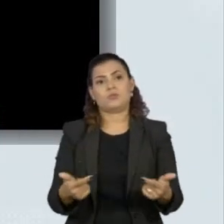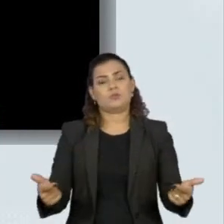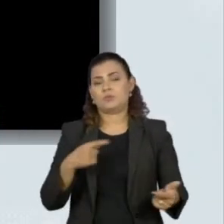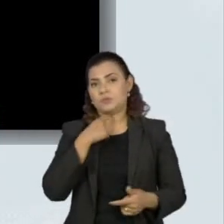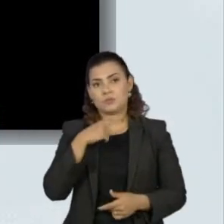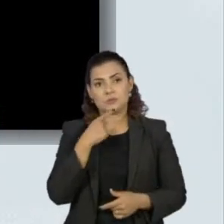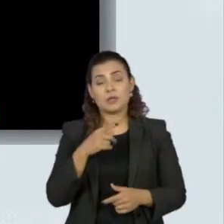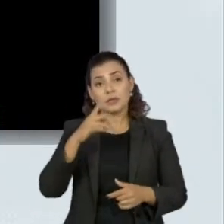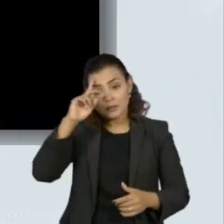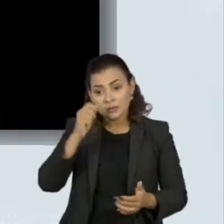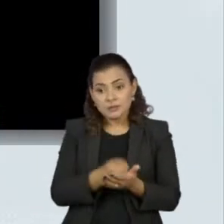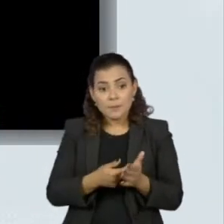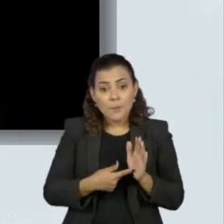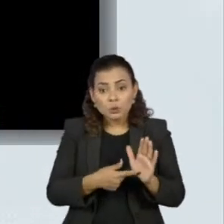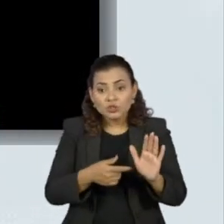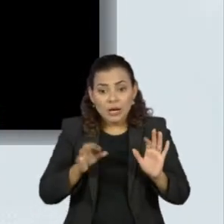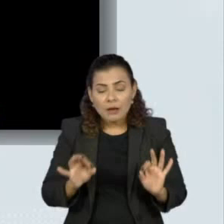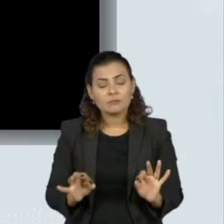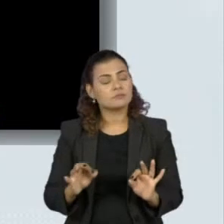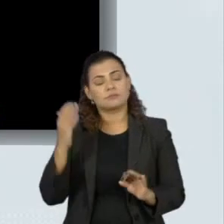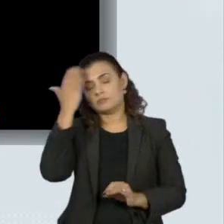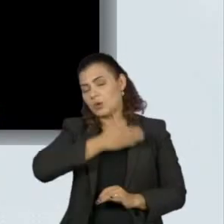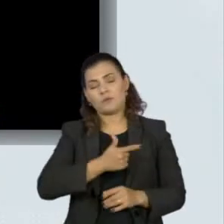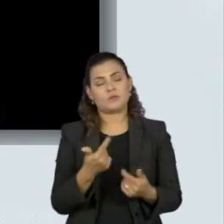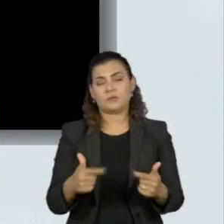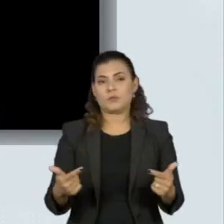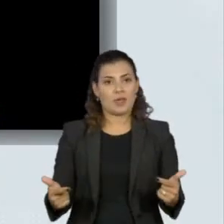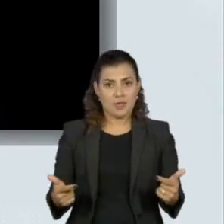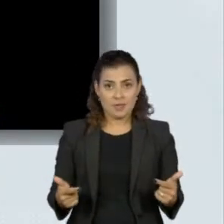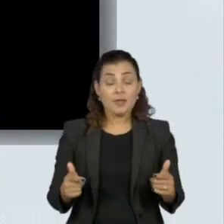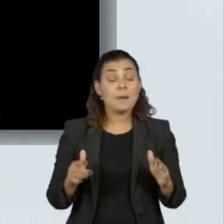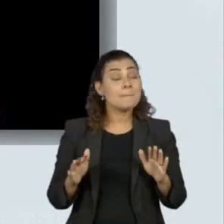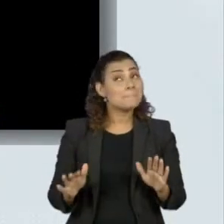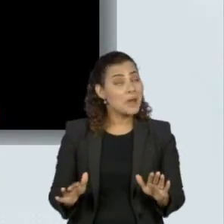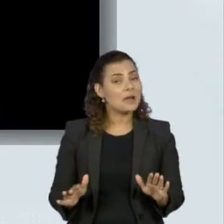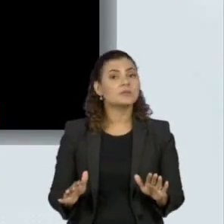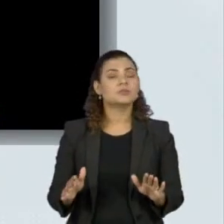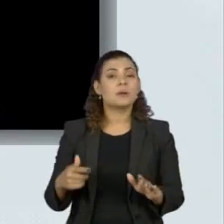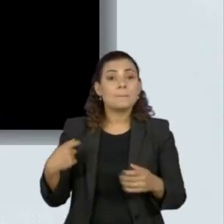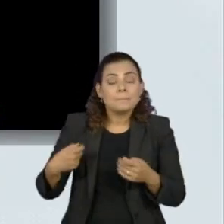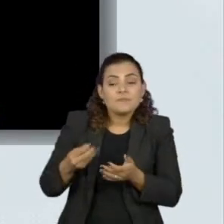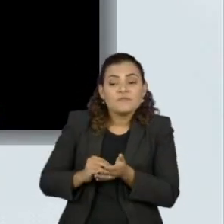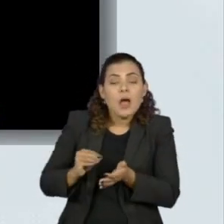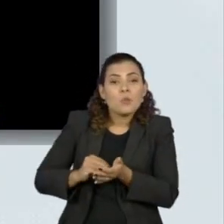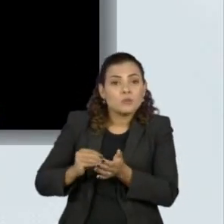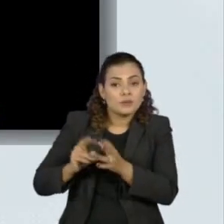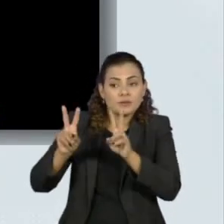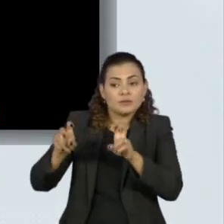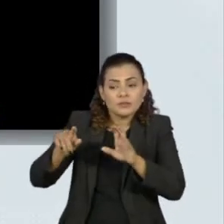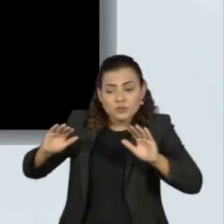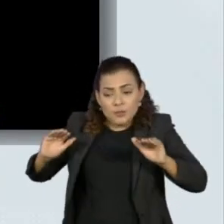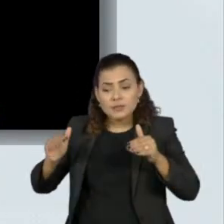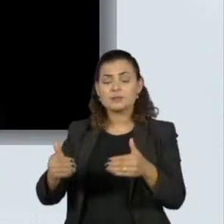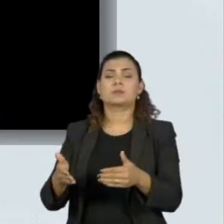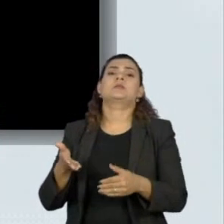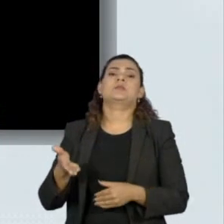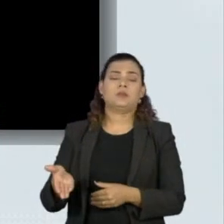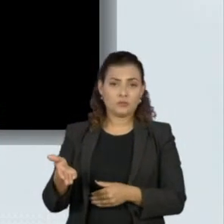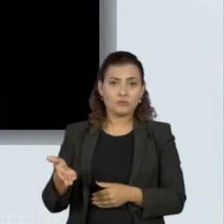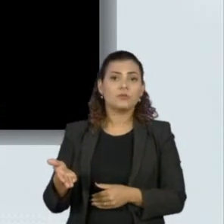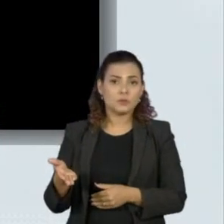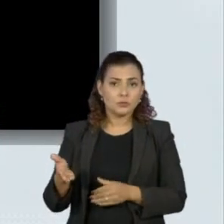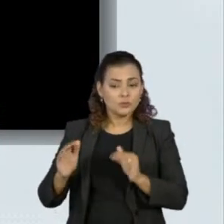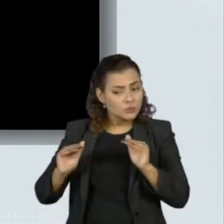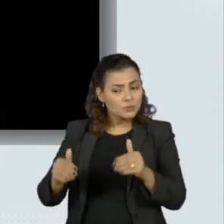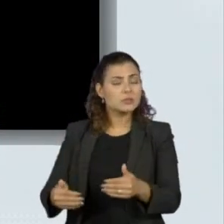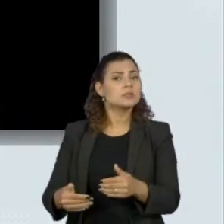permite determinar isso. Não podemos fazer afirmações nesse sentido. E precisaremos fazer estudos especificamente de efetividade, como